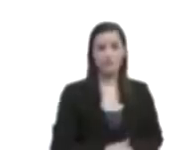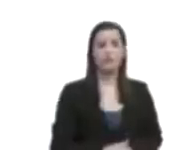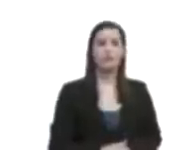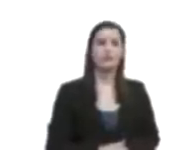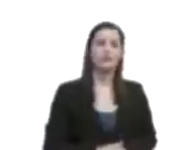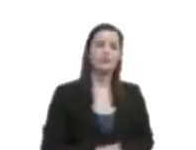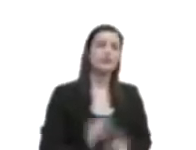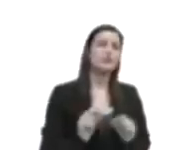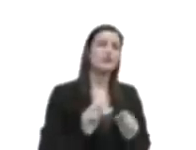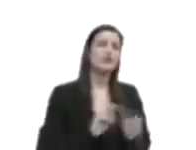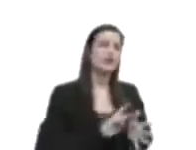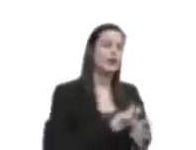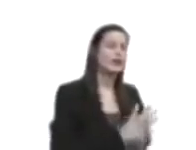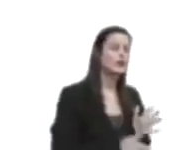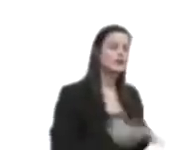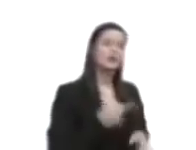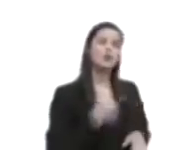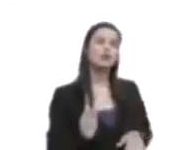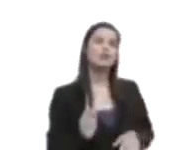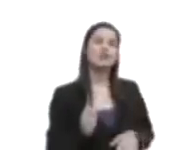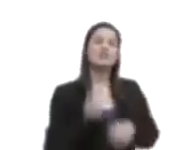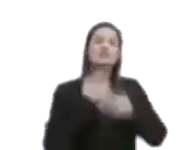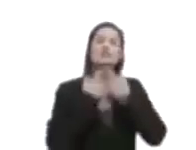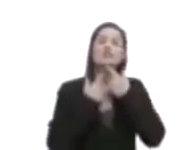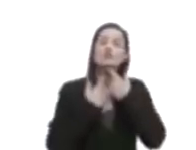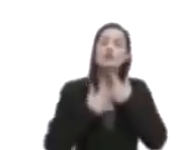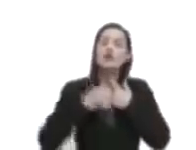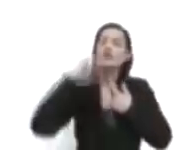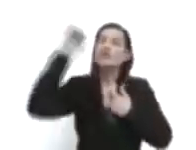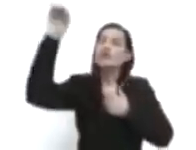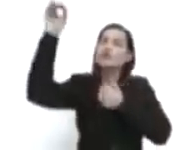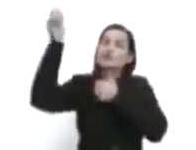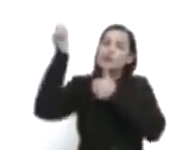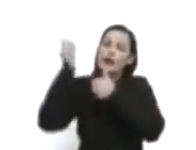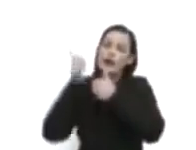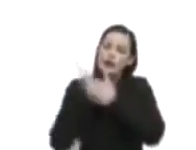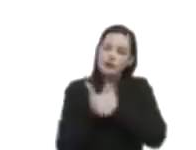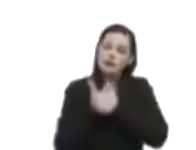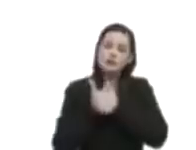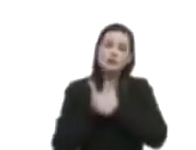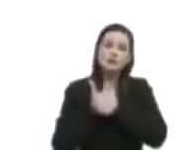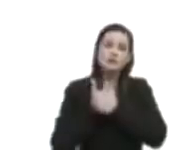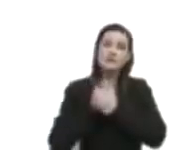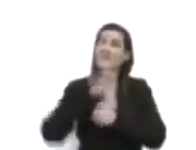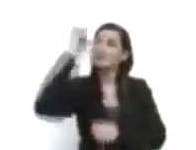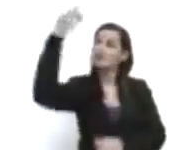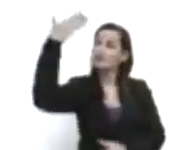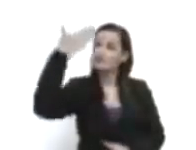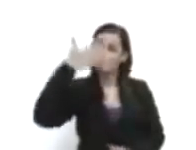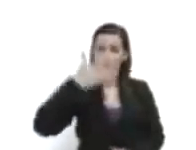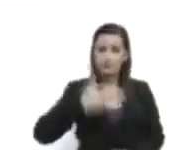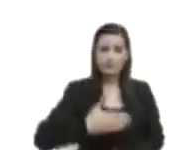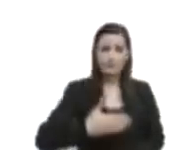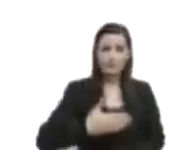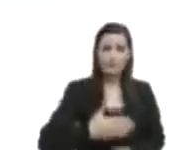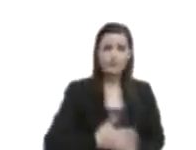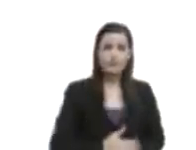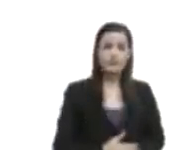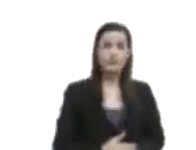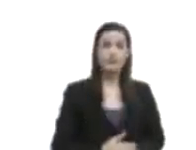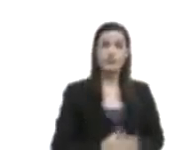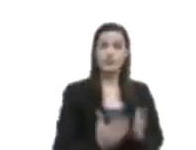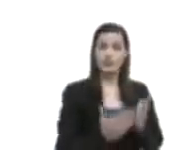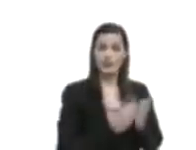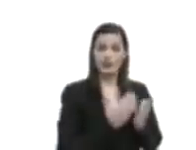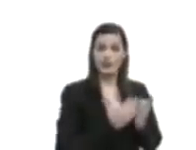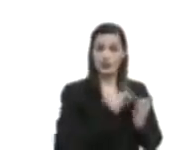bem-aventurança? Anseio pela presença de Deus. 1 João 4 vai dizer: